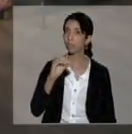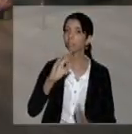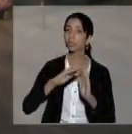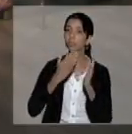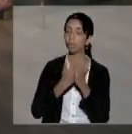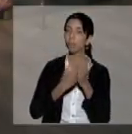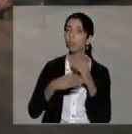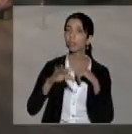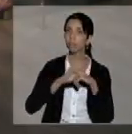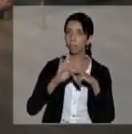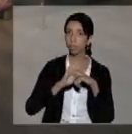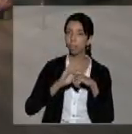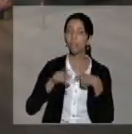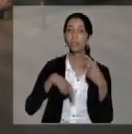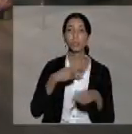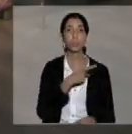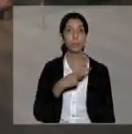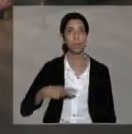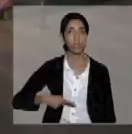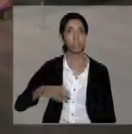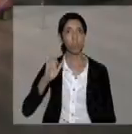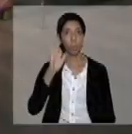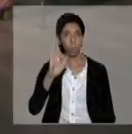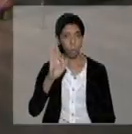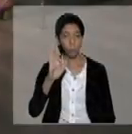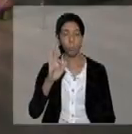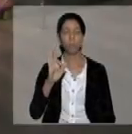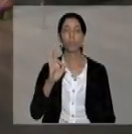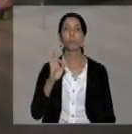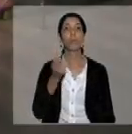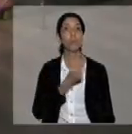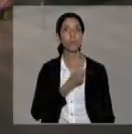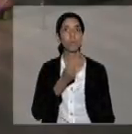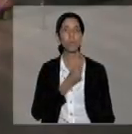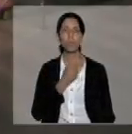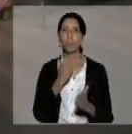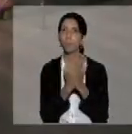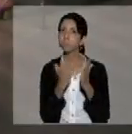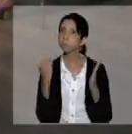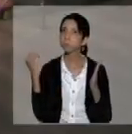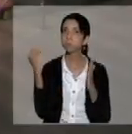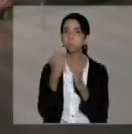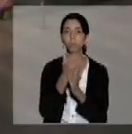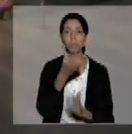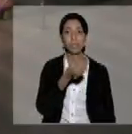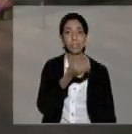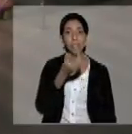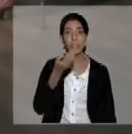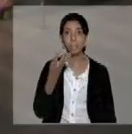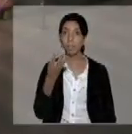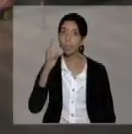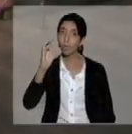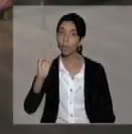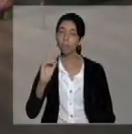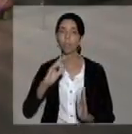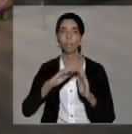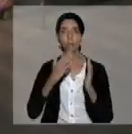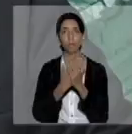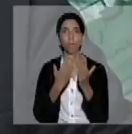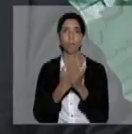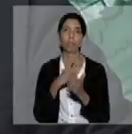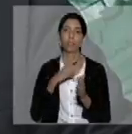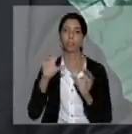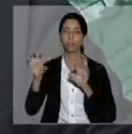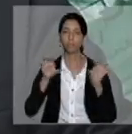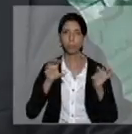no Brasil. A partir do governo do presidente Lula, esse número saltou para mais de 640